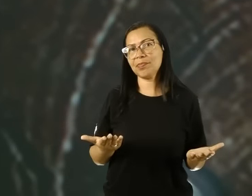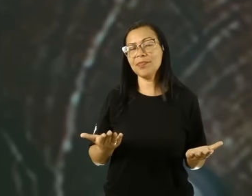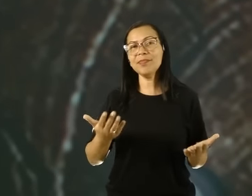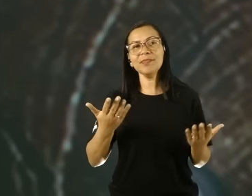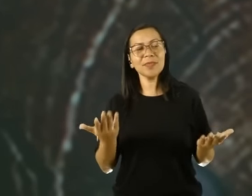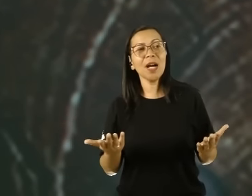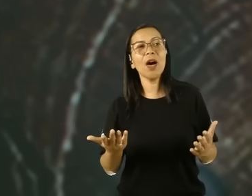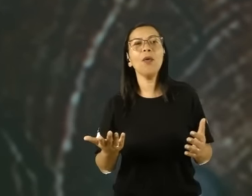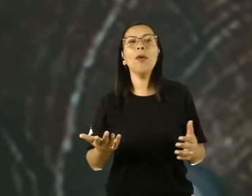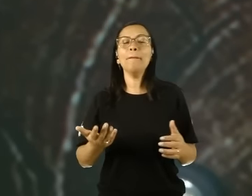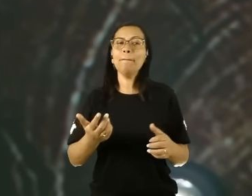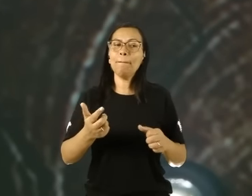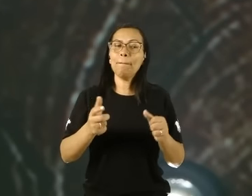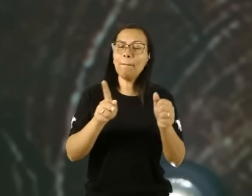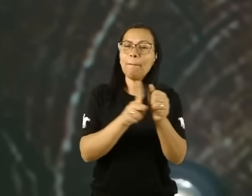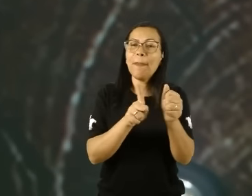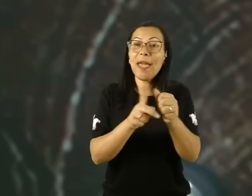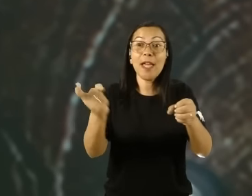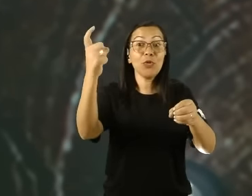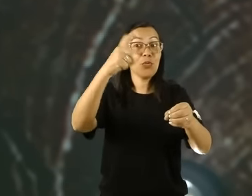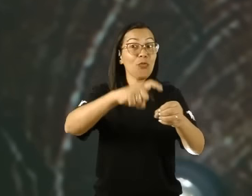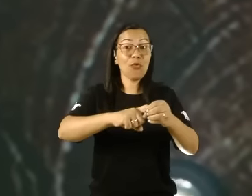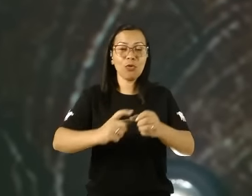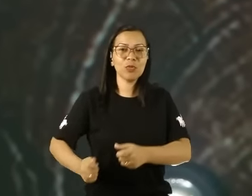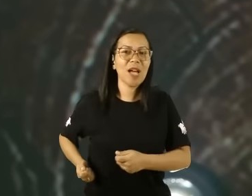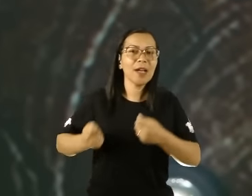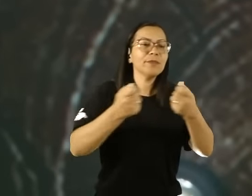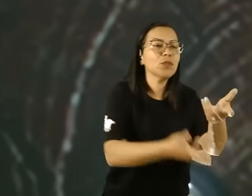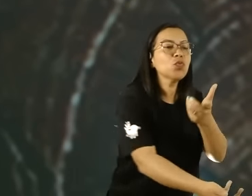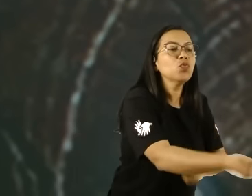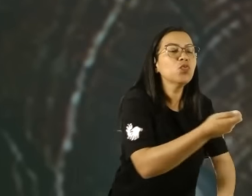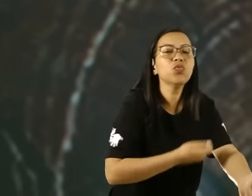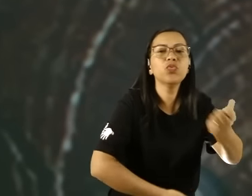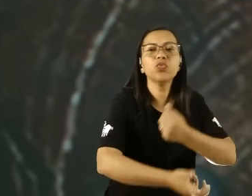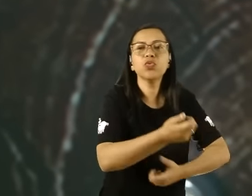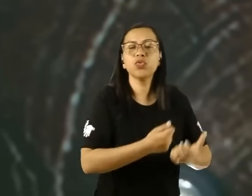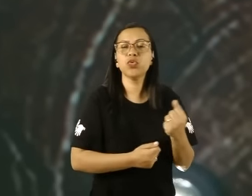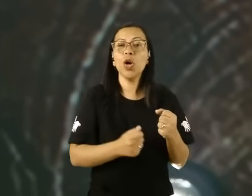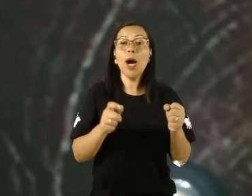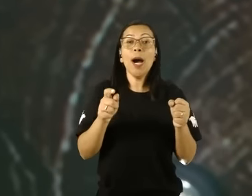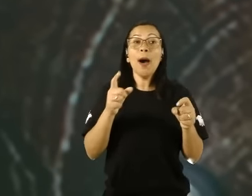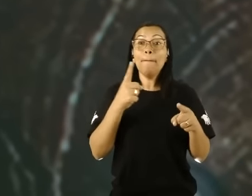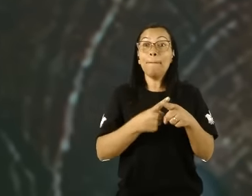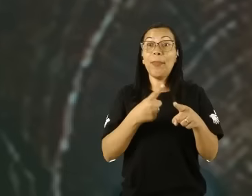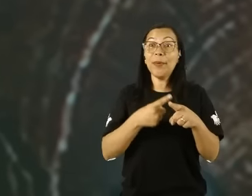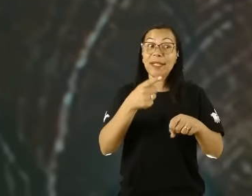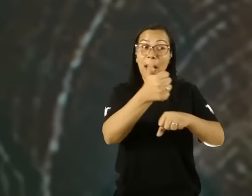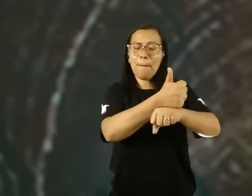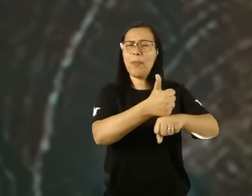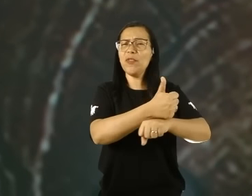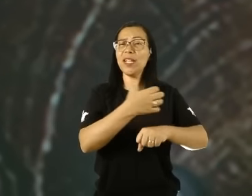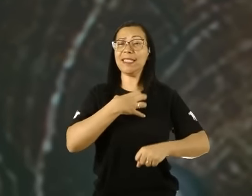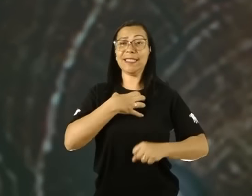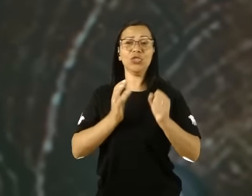confesso que eu fiz o Lírio Play, foi bacana, eu vi coisa legal, eu estou indo para a igreja, mas olha, a verdade é que a vida real parece que é diferente.